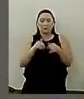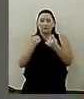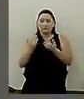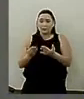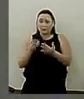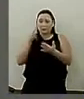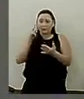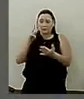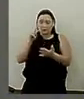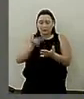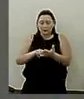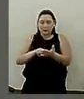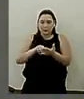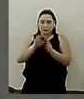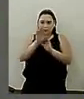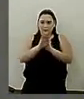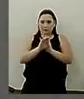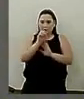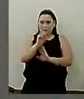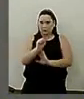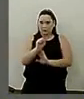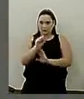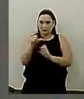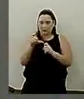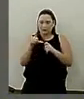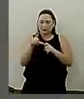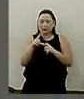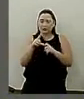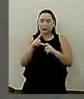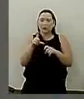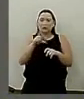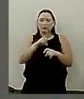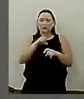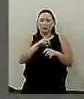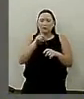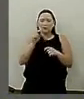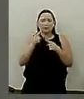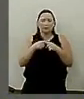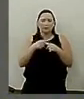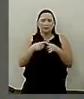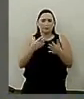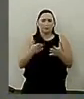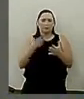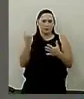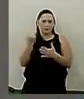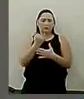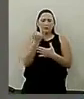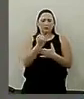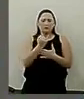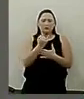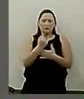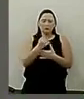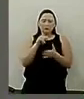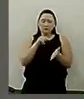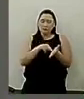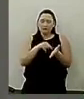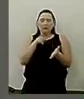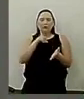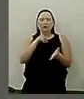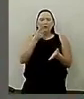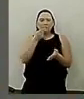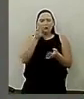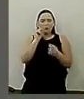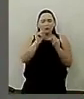lemos esse capítulo 8 de Lucas, ele é estratégico no Evangelho. Aqui nós estamos chegando